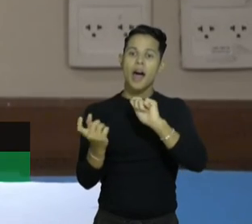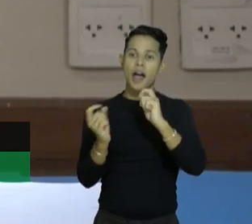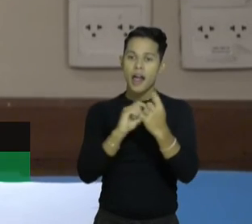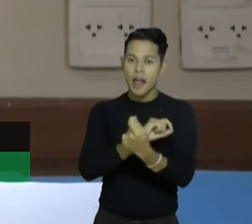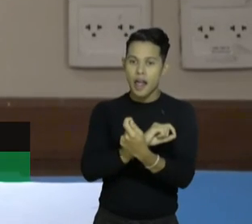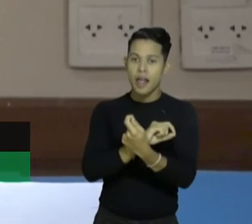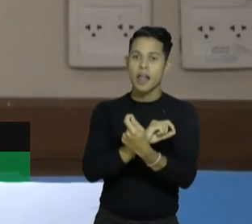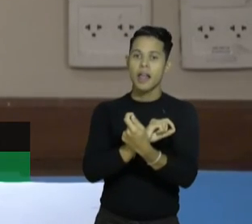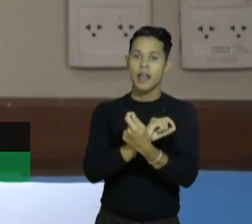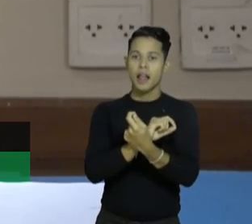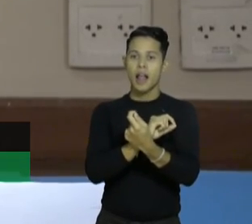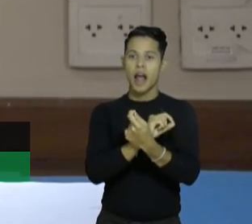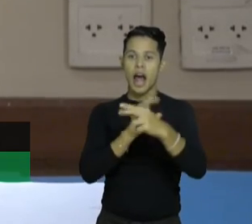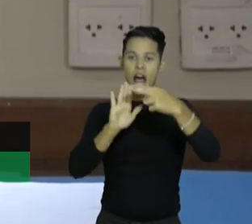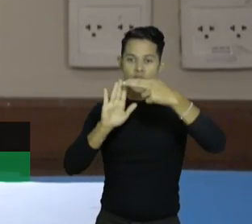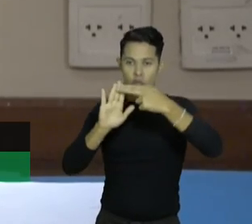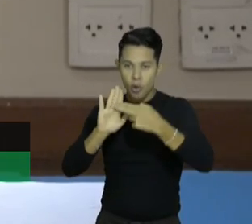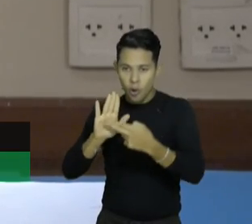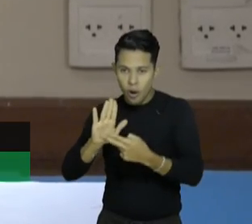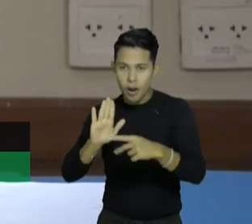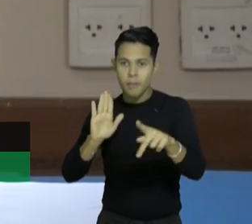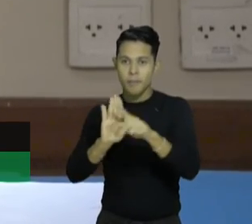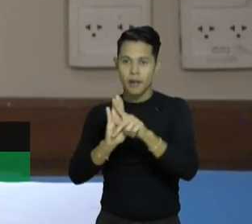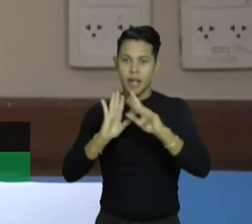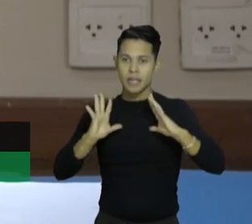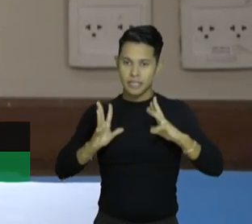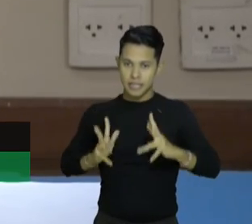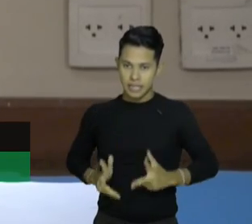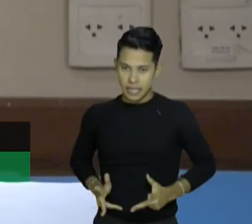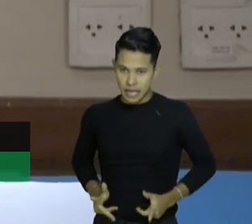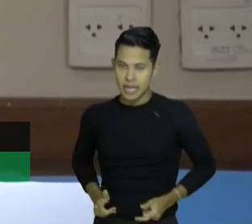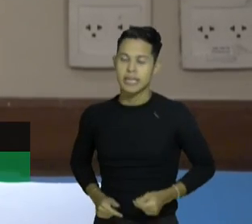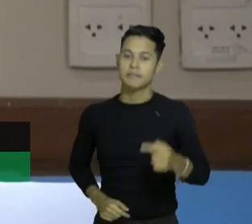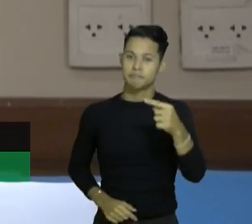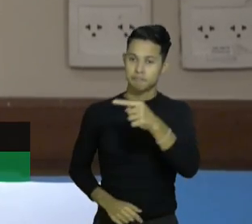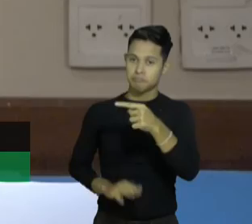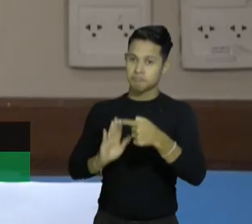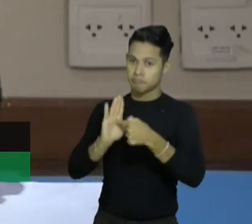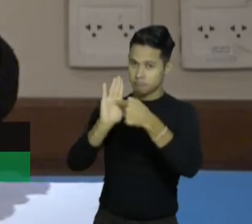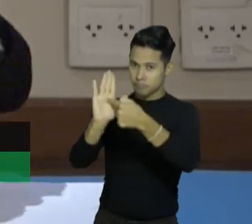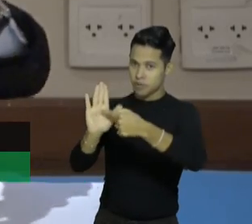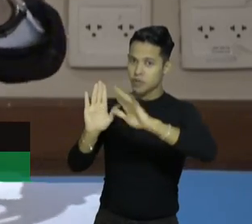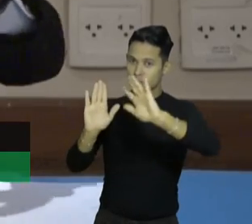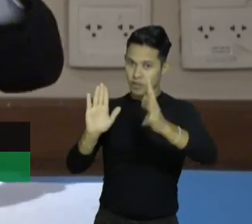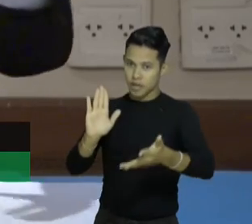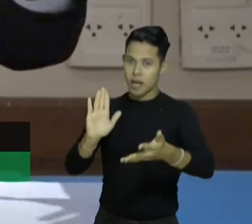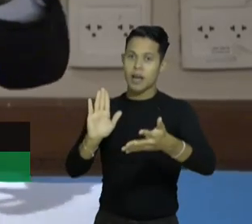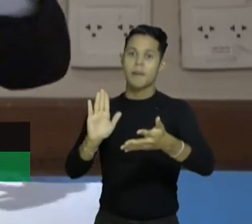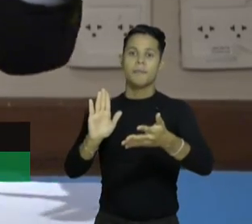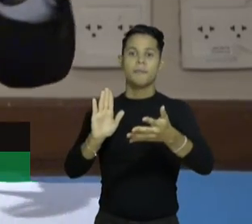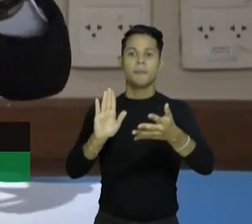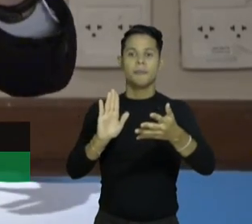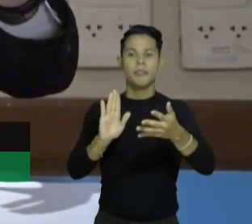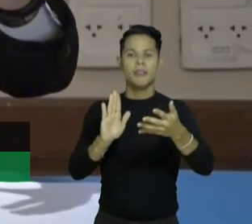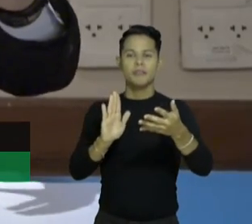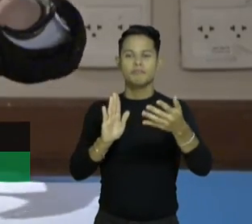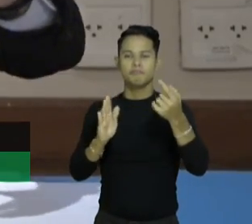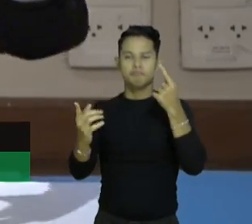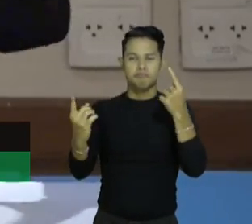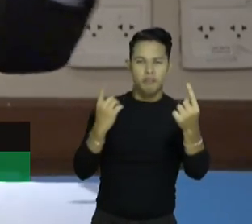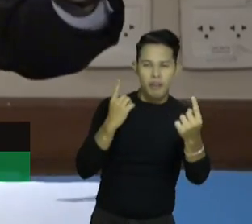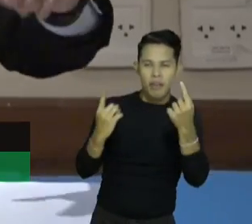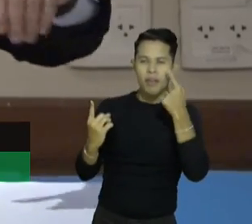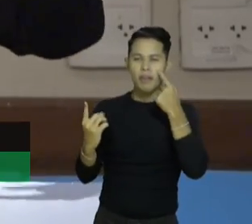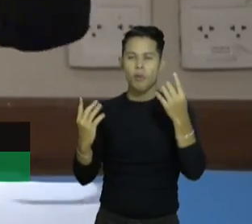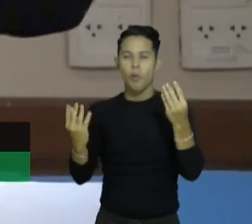fitossanitárias né E aí a a fala da Professora Tatiana Prazeres deixa bem claro que a tendência dadas assimetrias dos blocos e